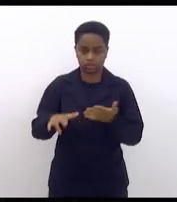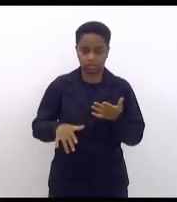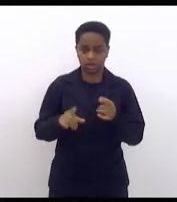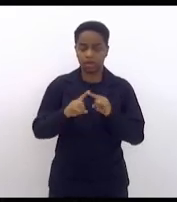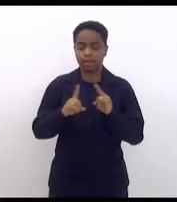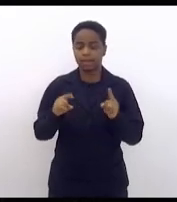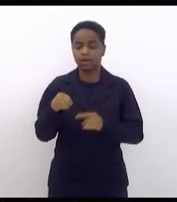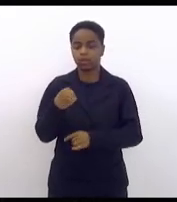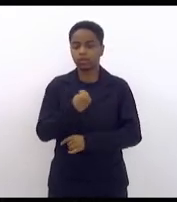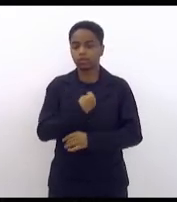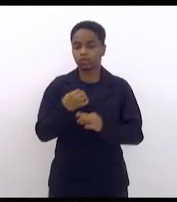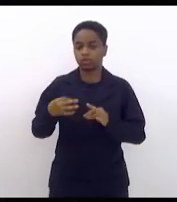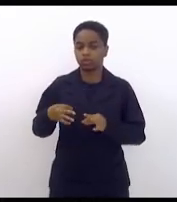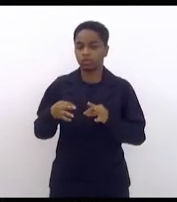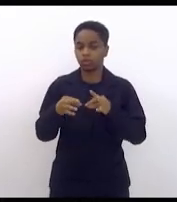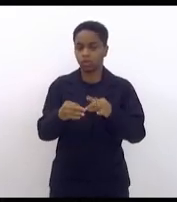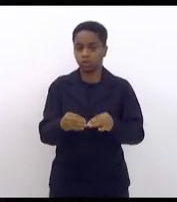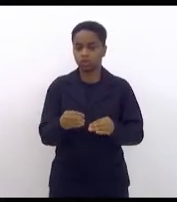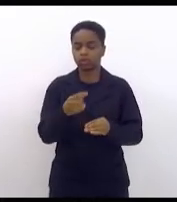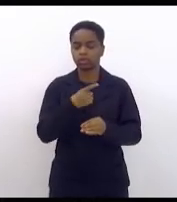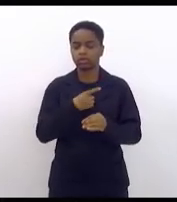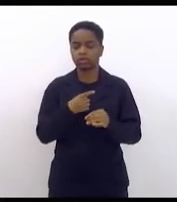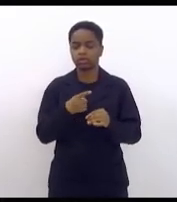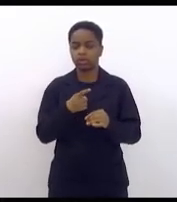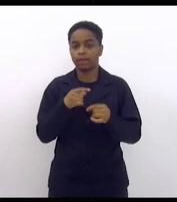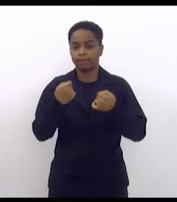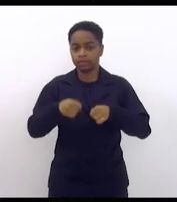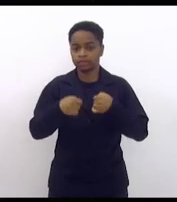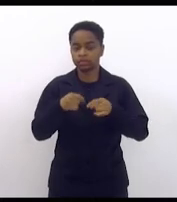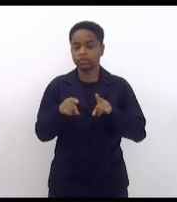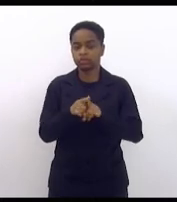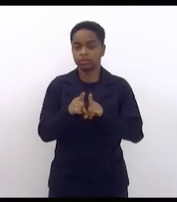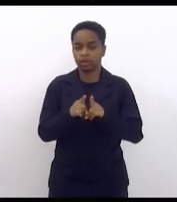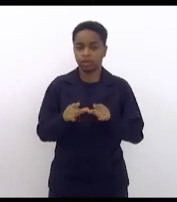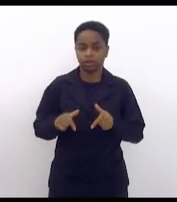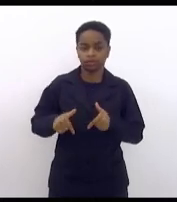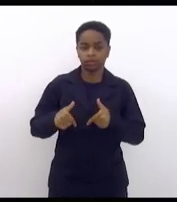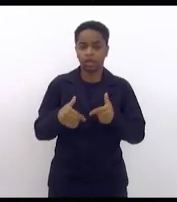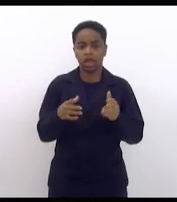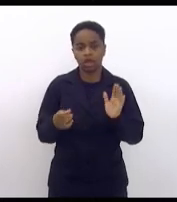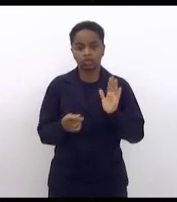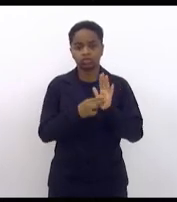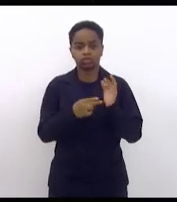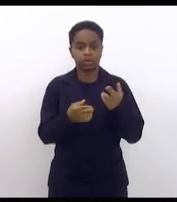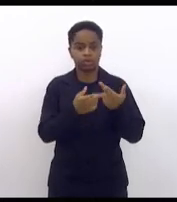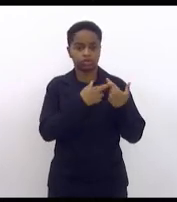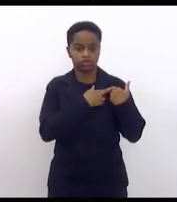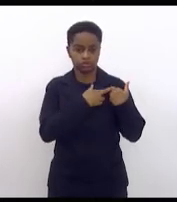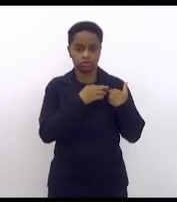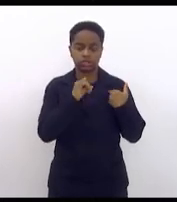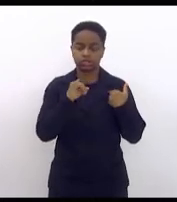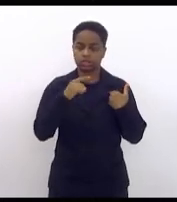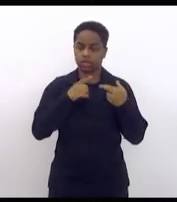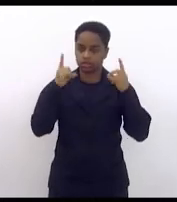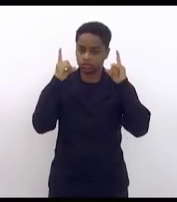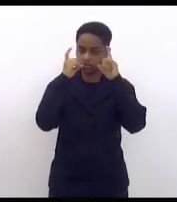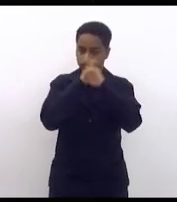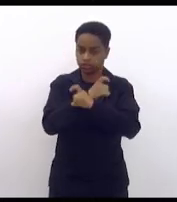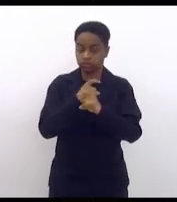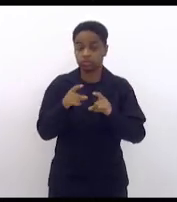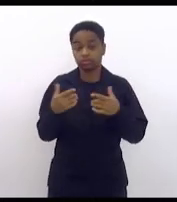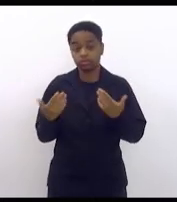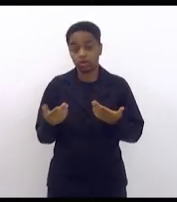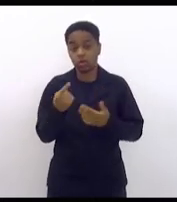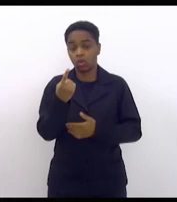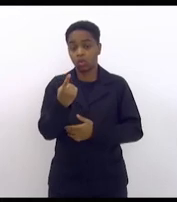além do Parlamento, também temos que enfrentar as nossas responsabilidades frente às dificuldades. E uma